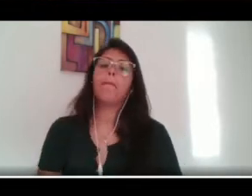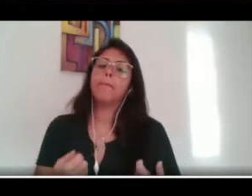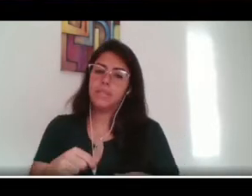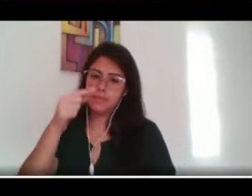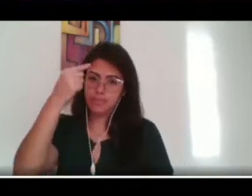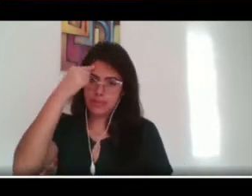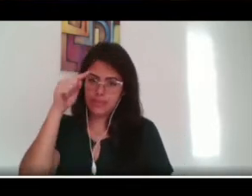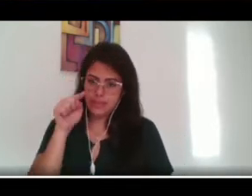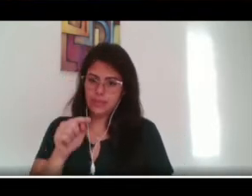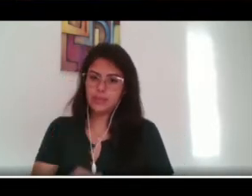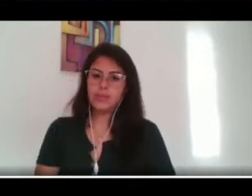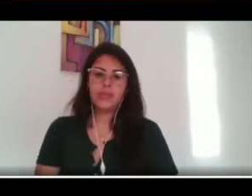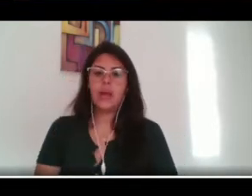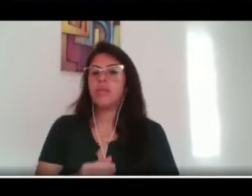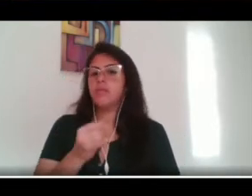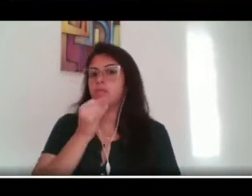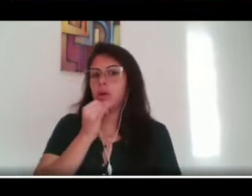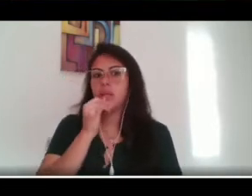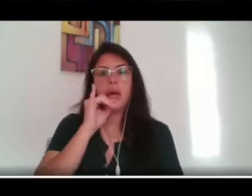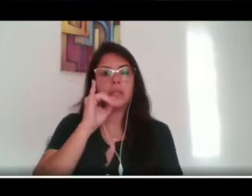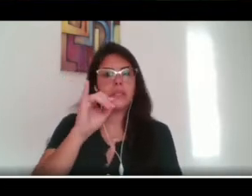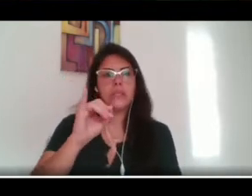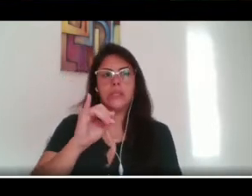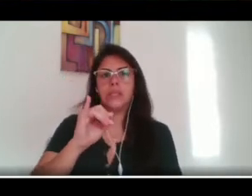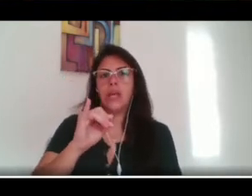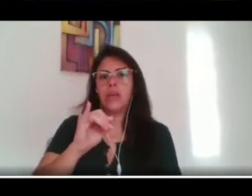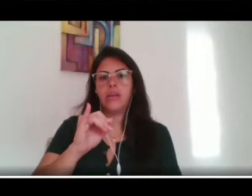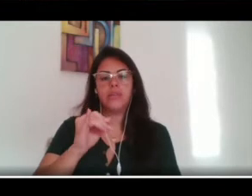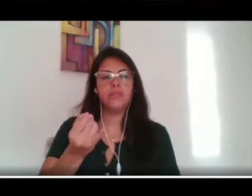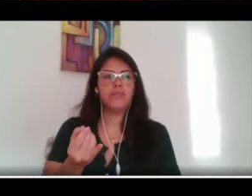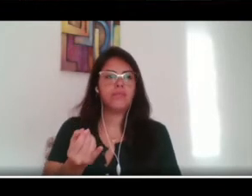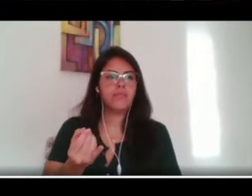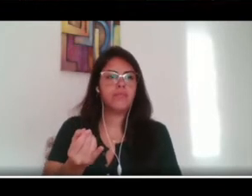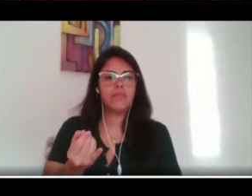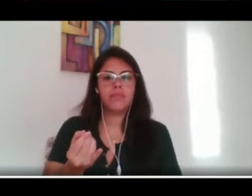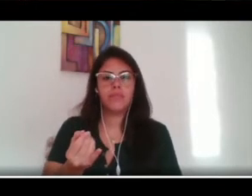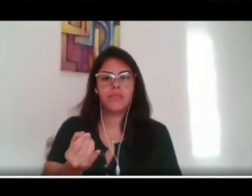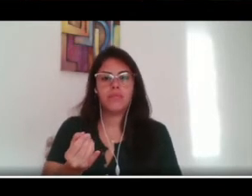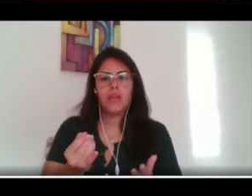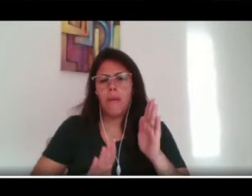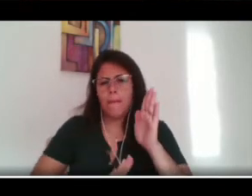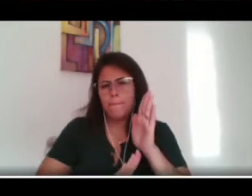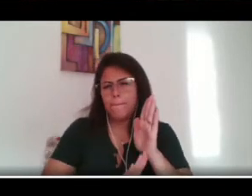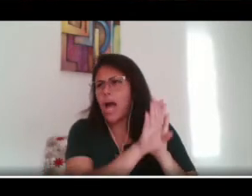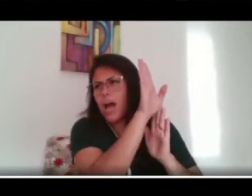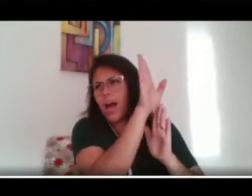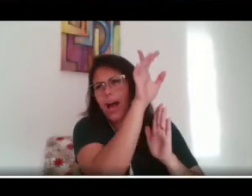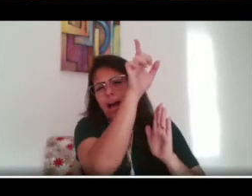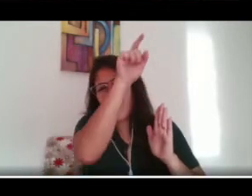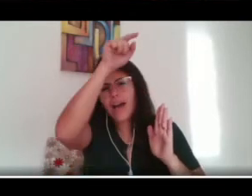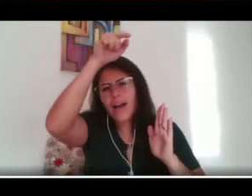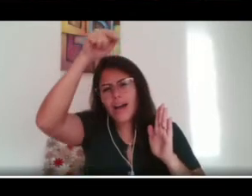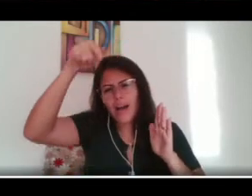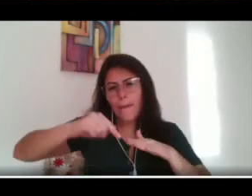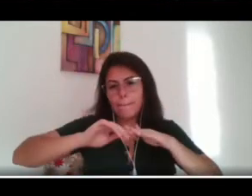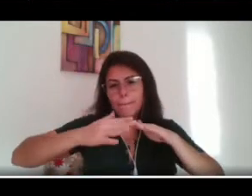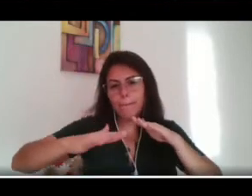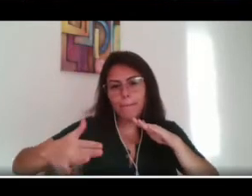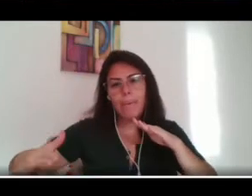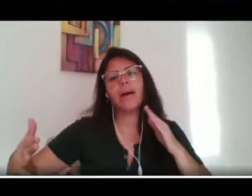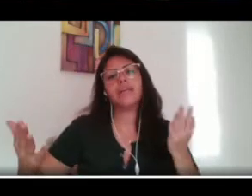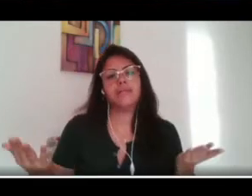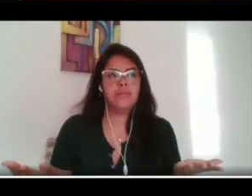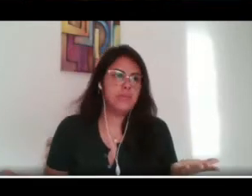para, sei lá, para o meio do oceano, essas coisas assim, você tem que considerar a resistência do ar,